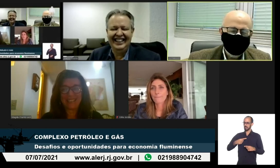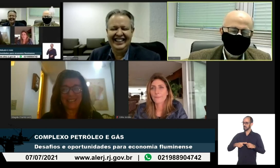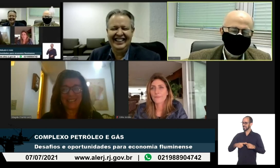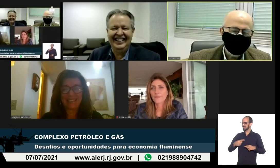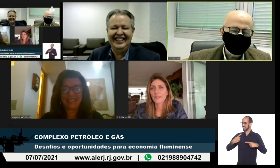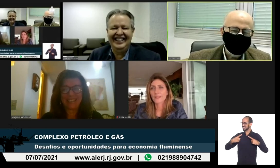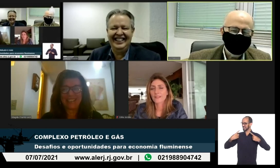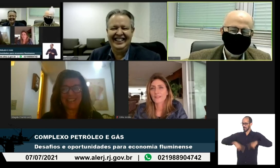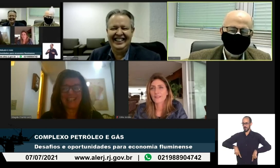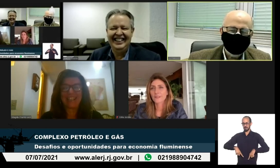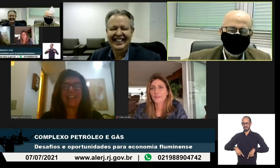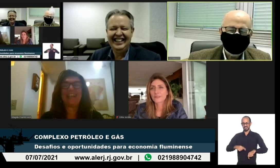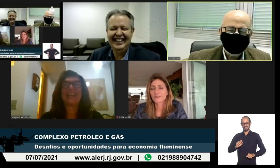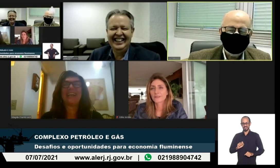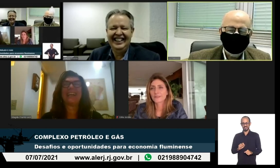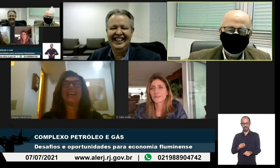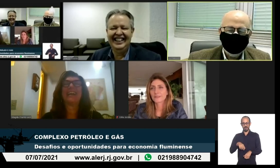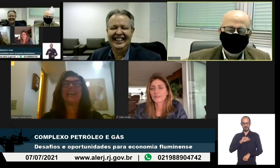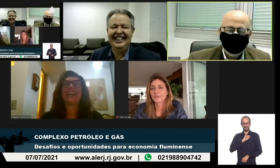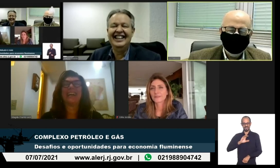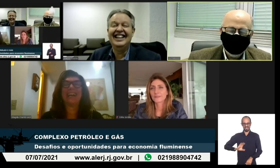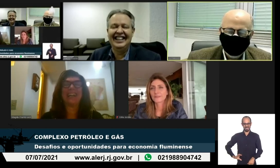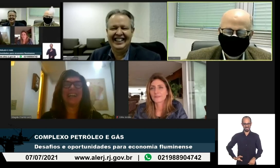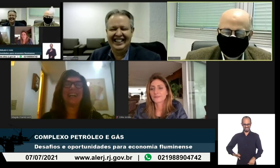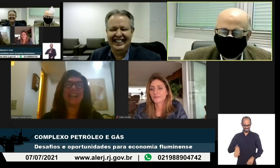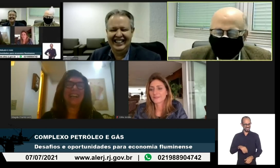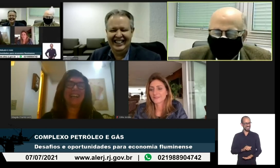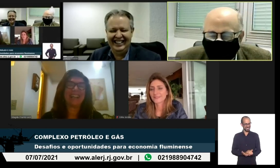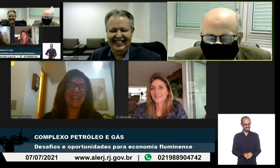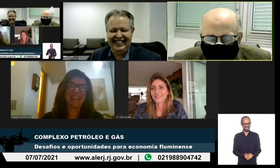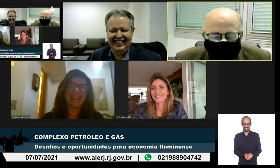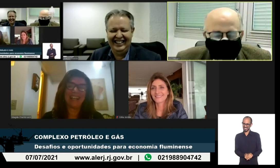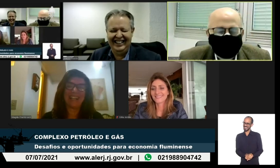competidor do nosso querido André Ceciliano.